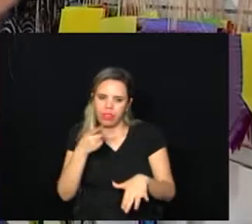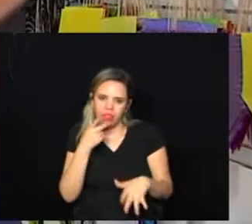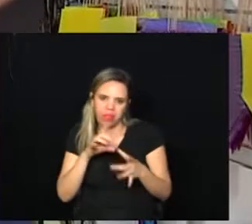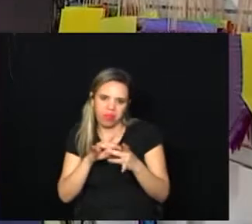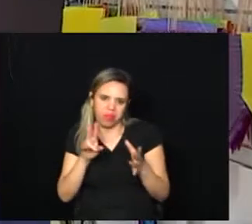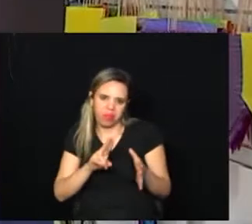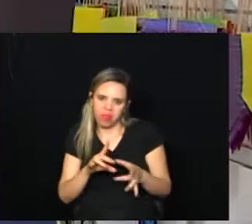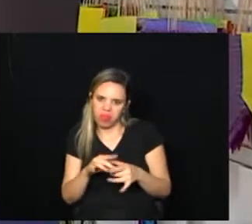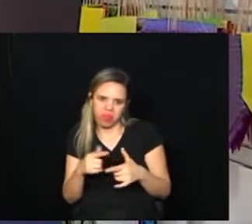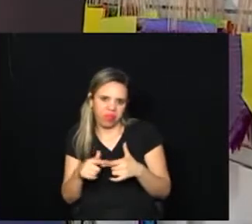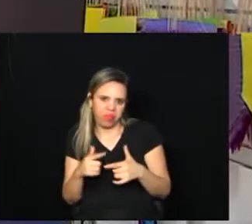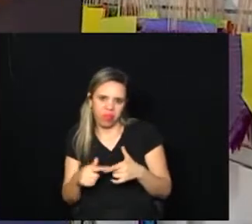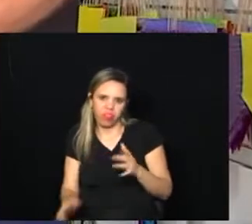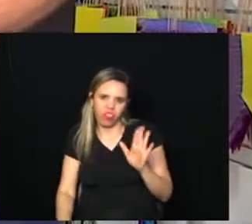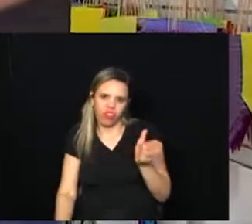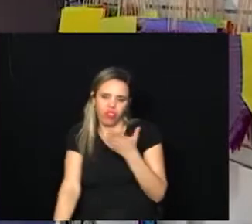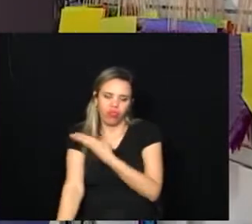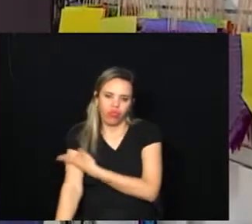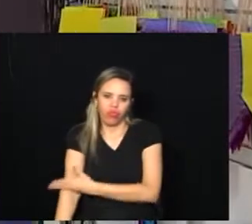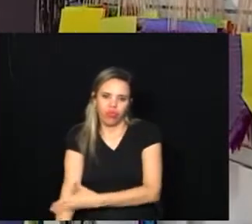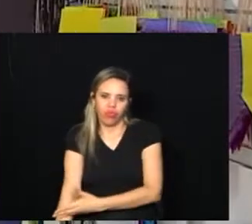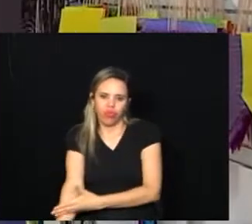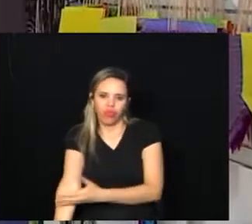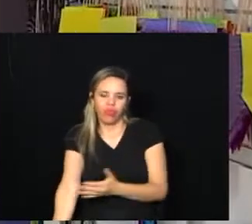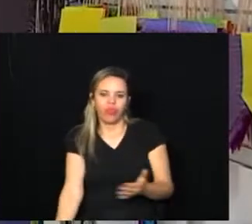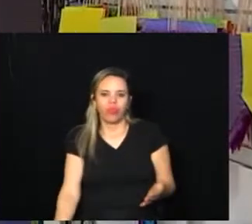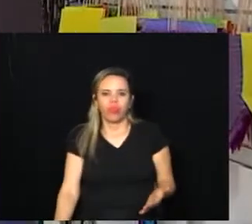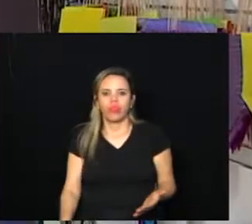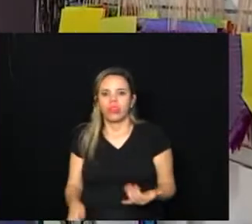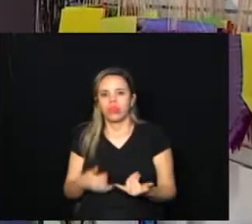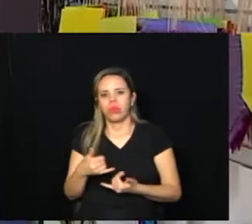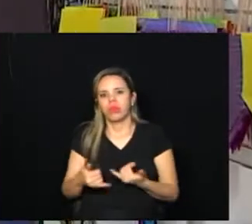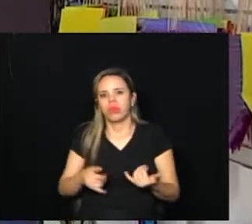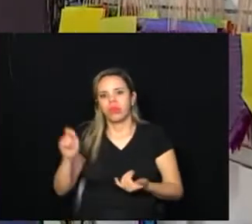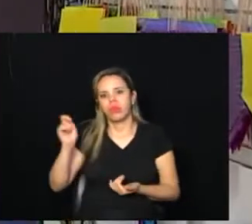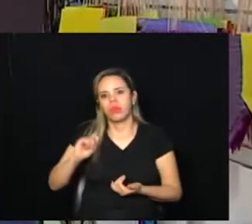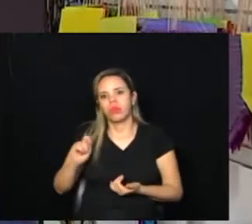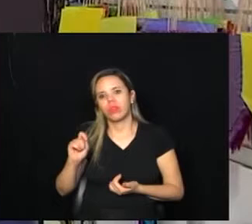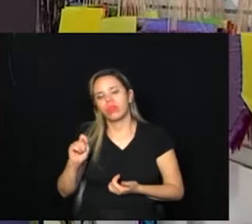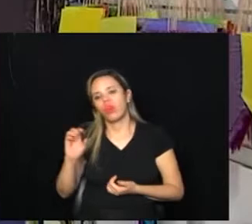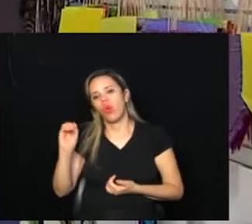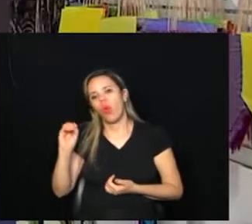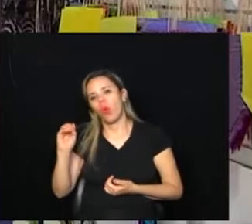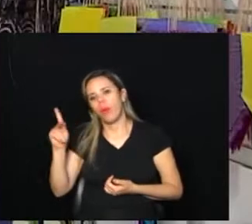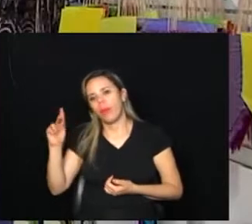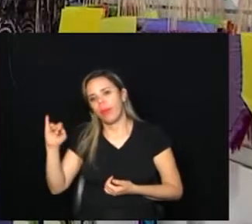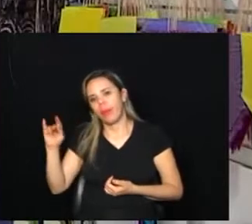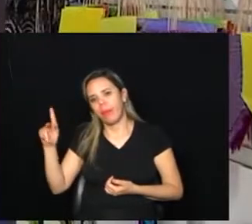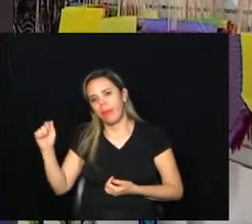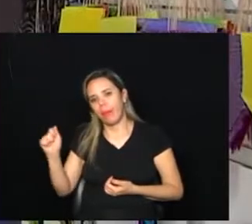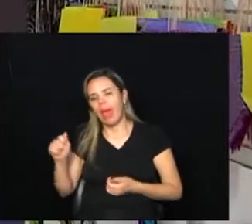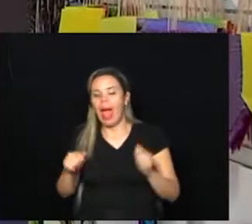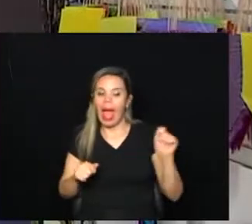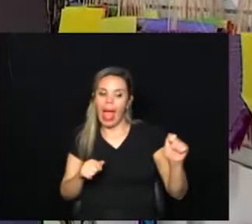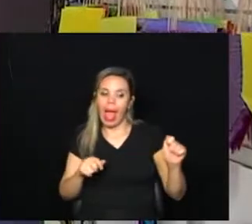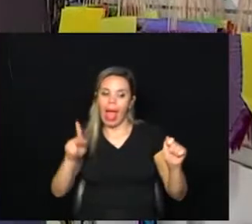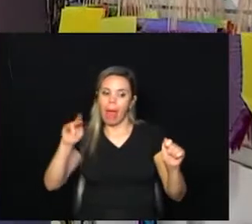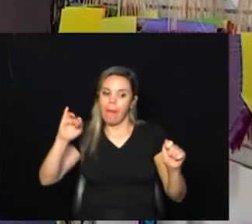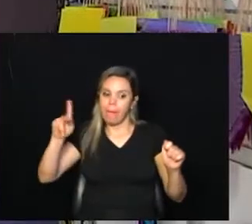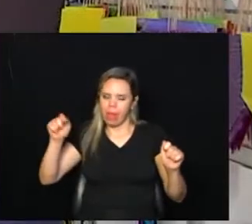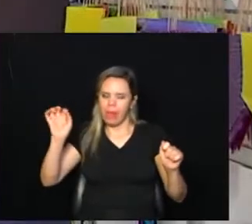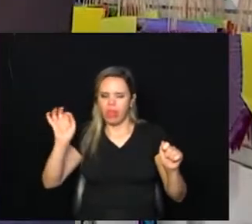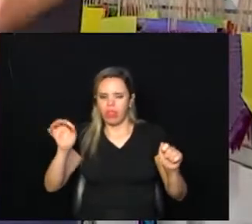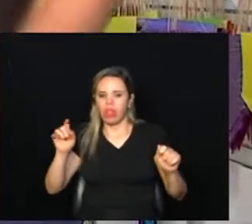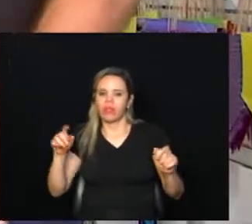vai usar. É que eu já acostumei assim, né? Que desde criança, vou brincar de pipa, vou soltar o pipa. Entendi. Mas o certo seria a pipa, mas é